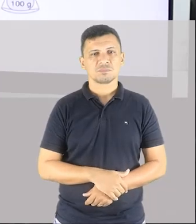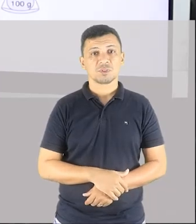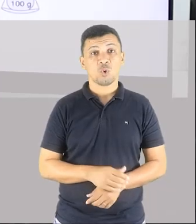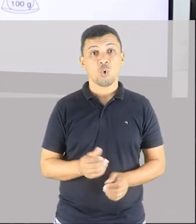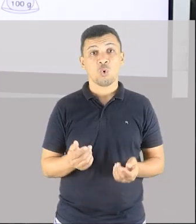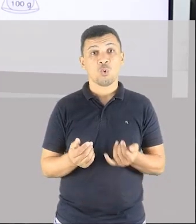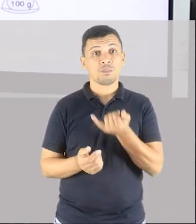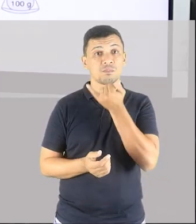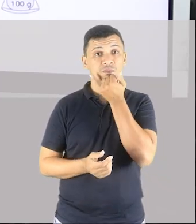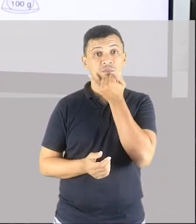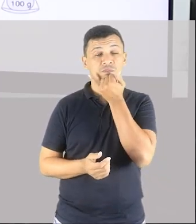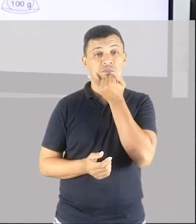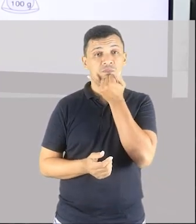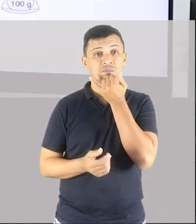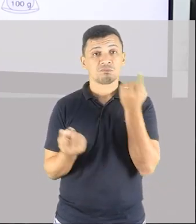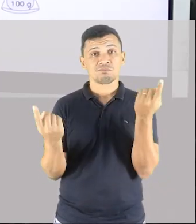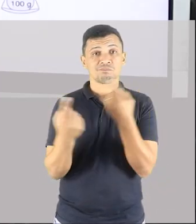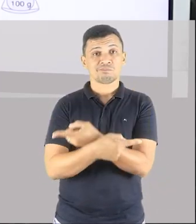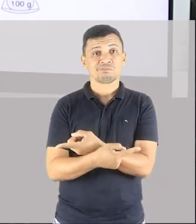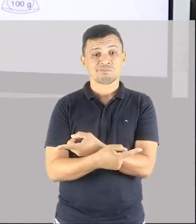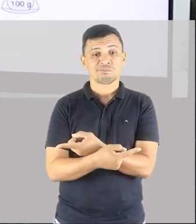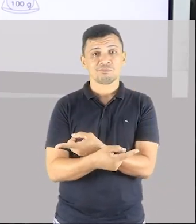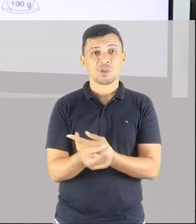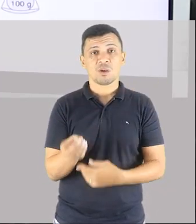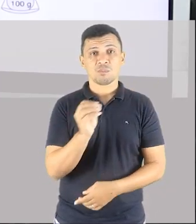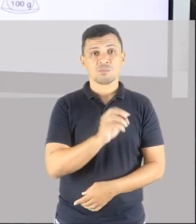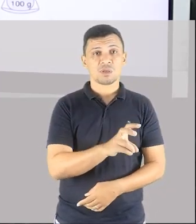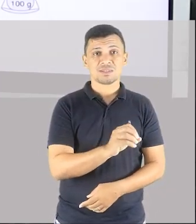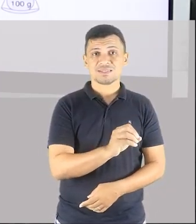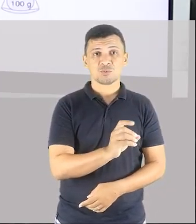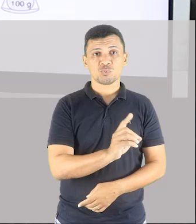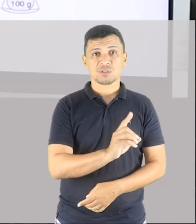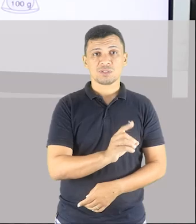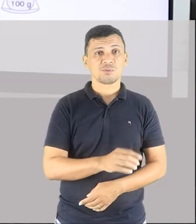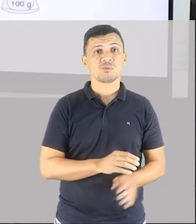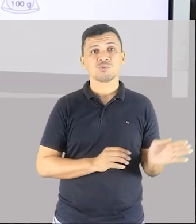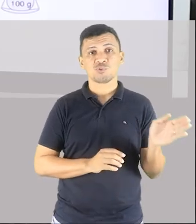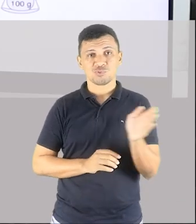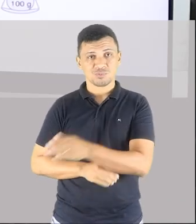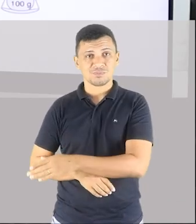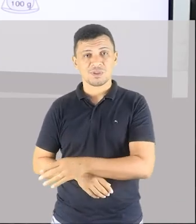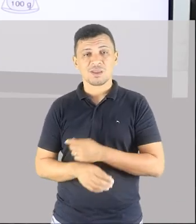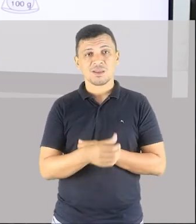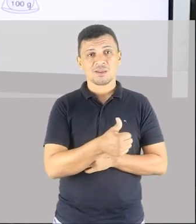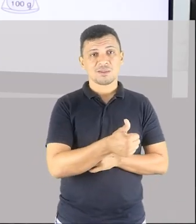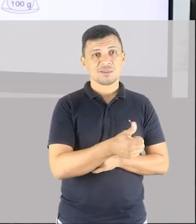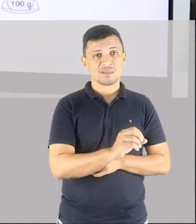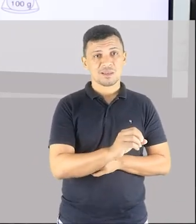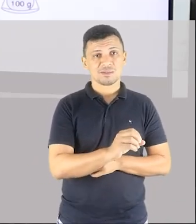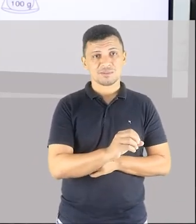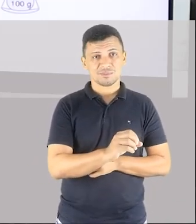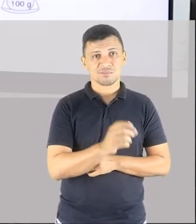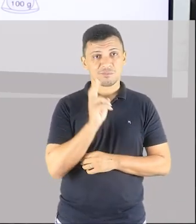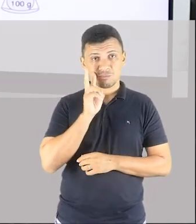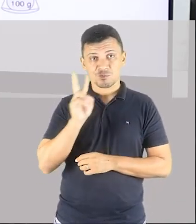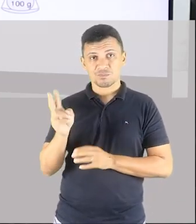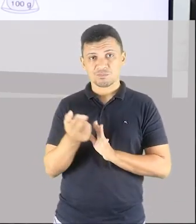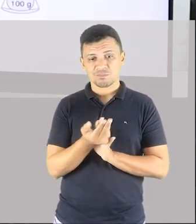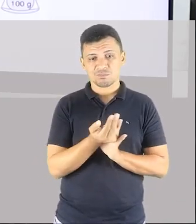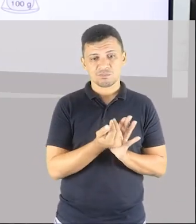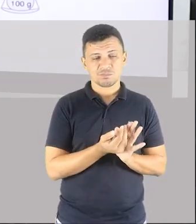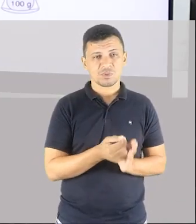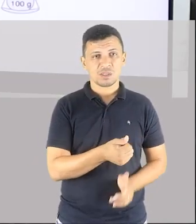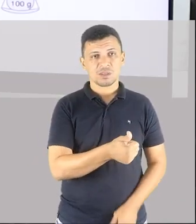Opa, perdão, gente. Ali tem, eu botei 50, não, aqui é 10 centímetros, perdão. Tá lá no desenho. E